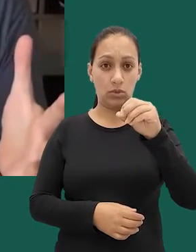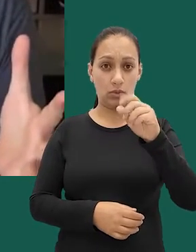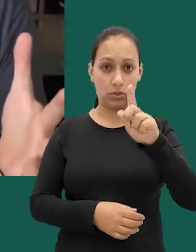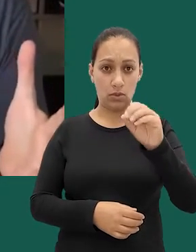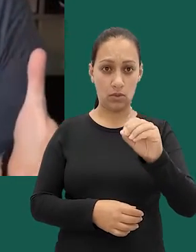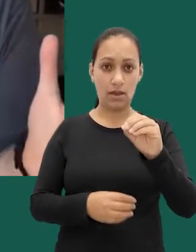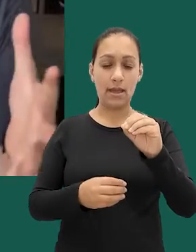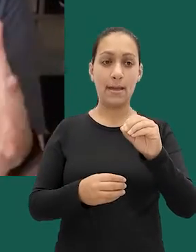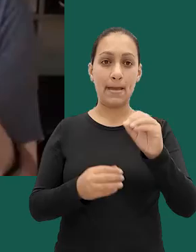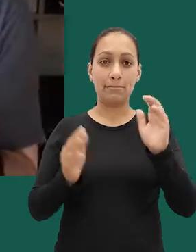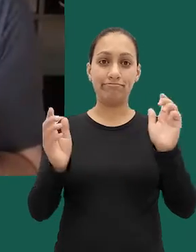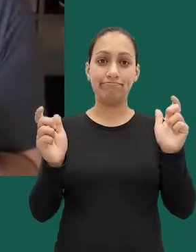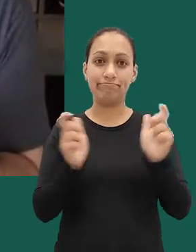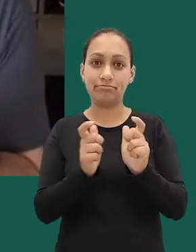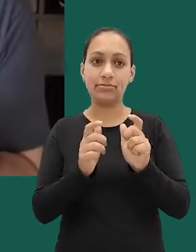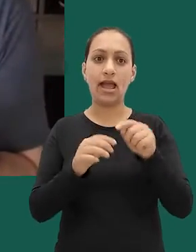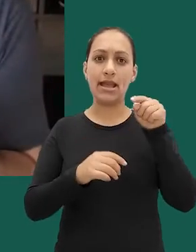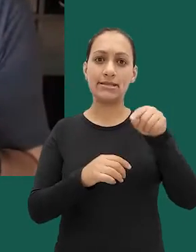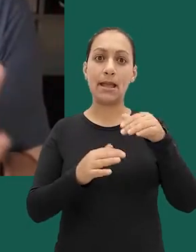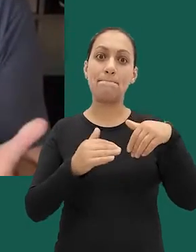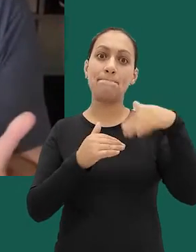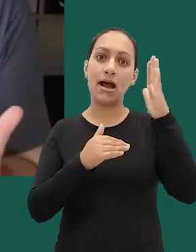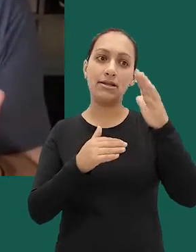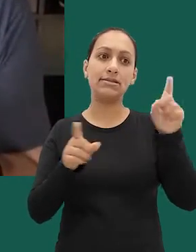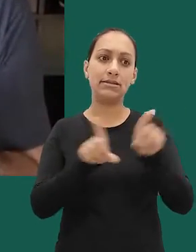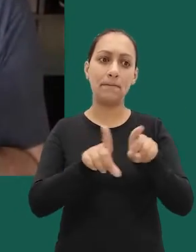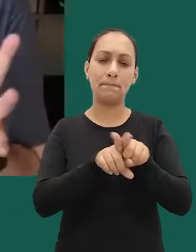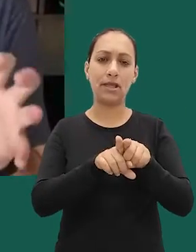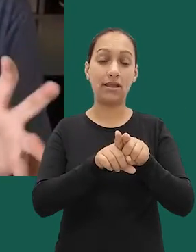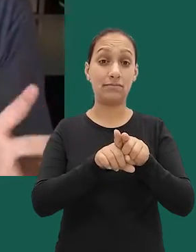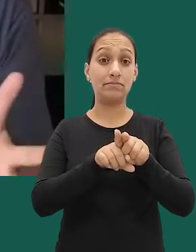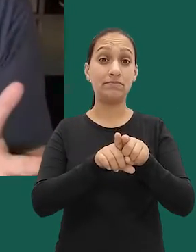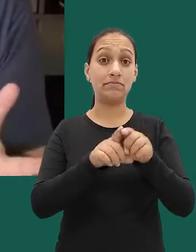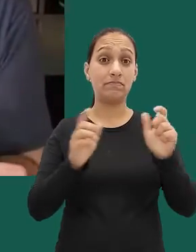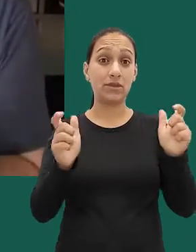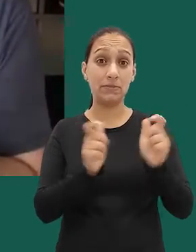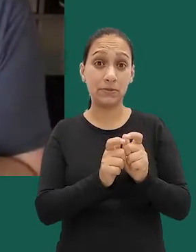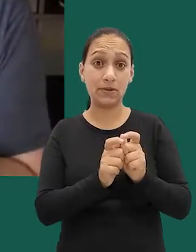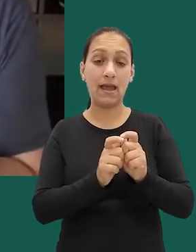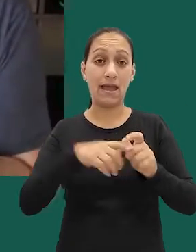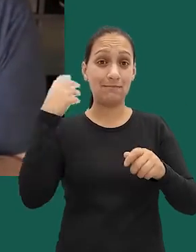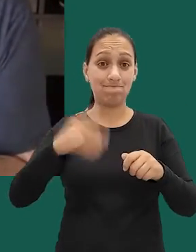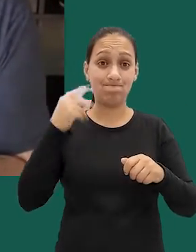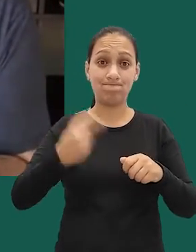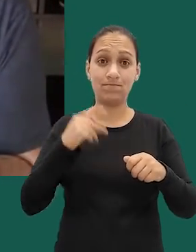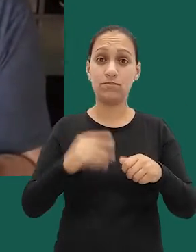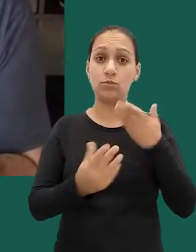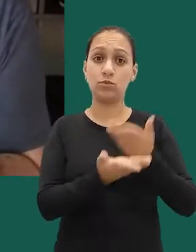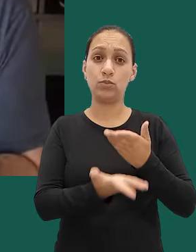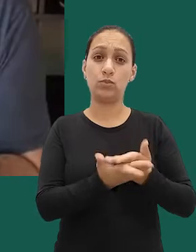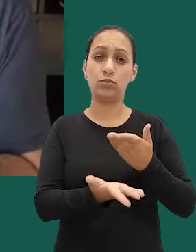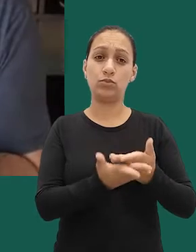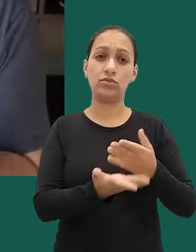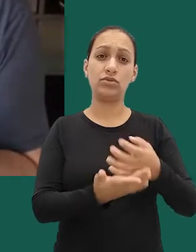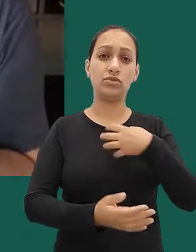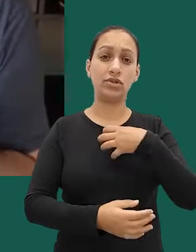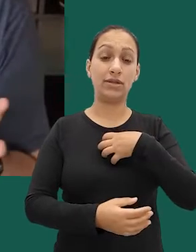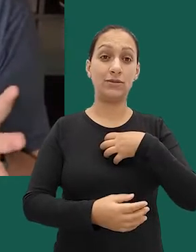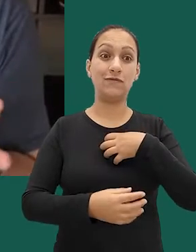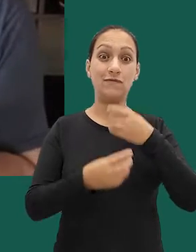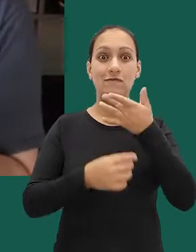condensada. O bootcamp é mais condensado ainda. Então é muita pauleira, vamos dizer assim. É a forma mais fácil de